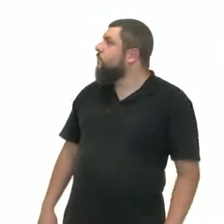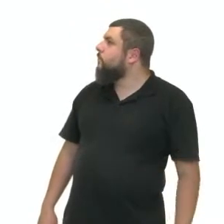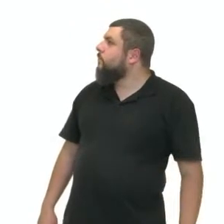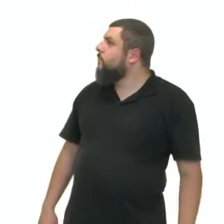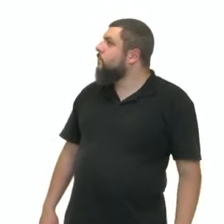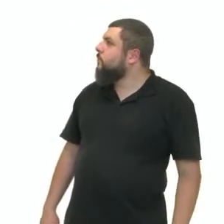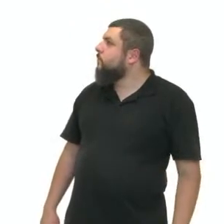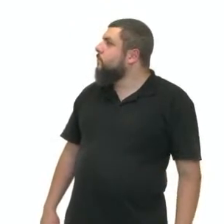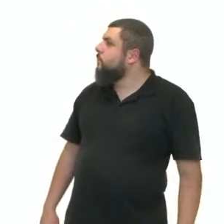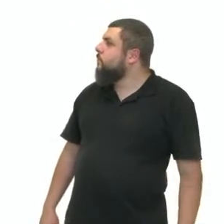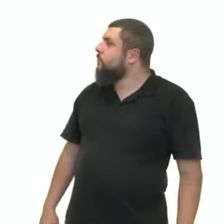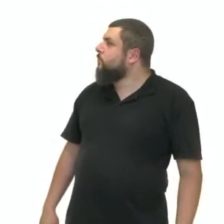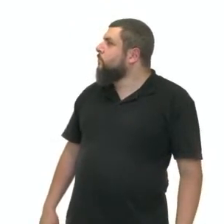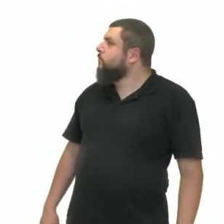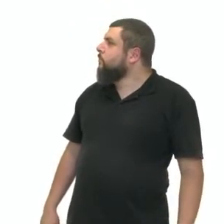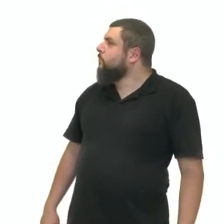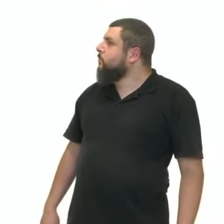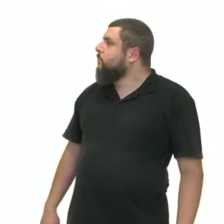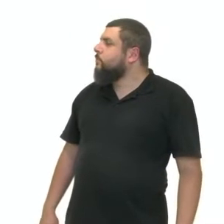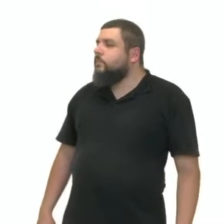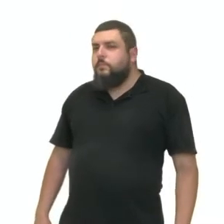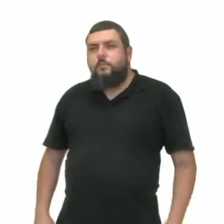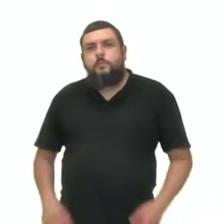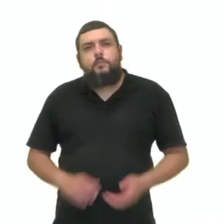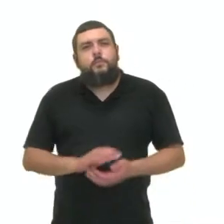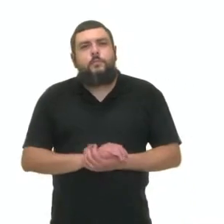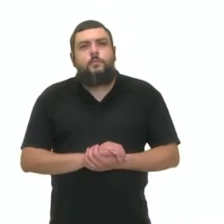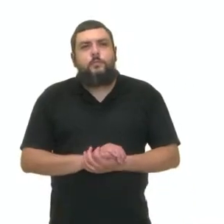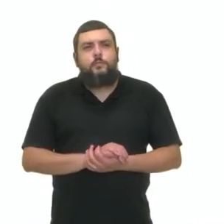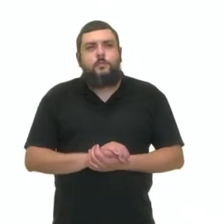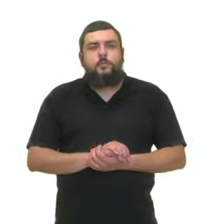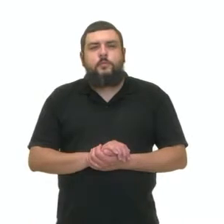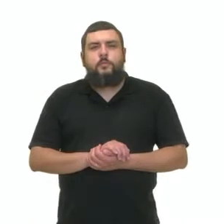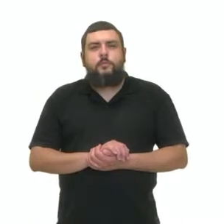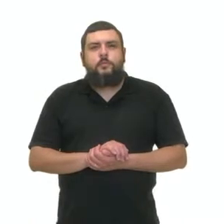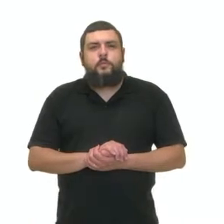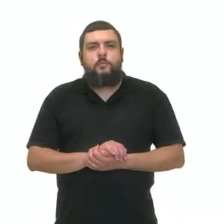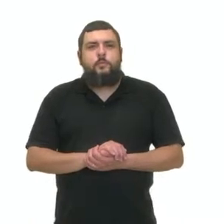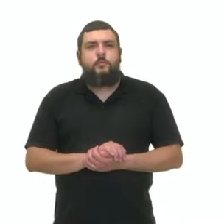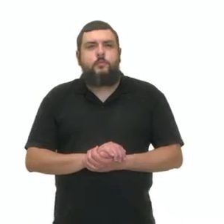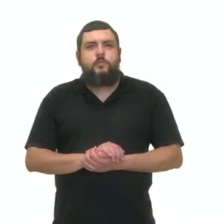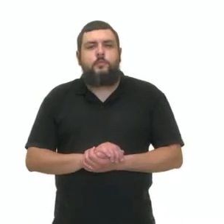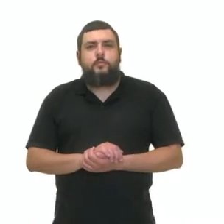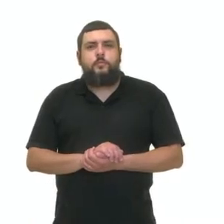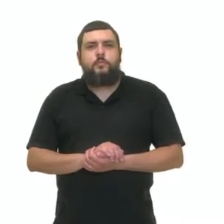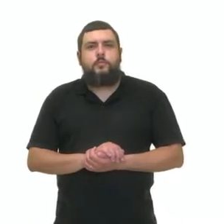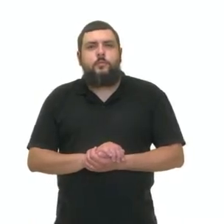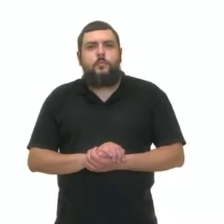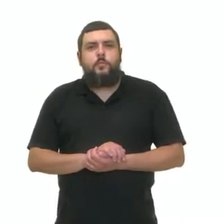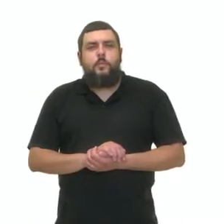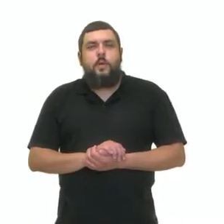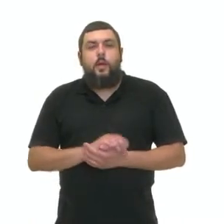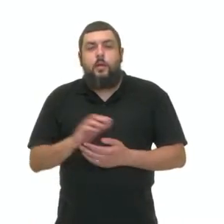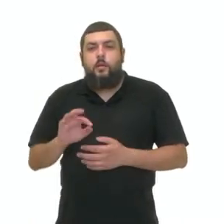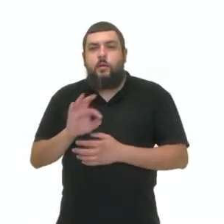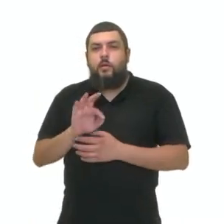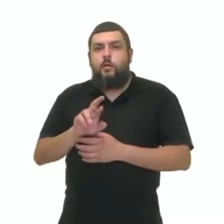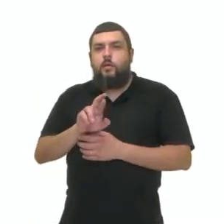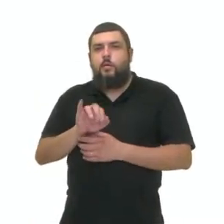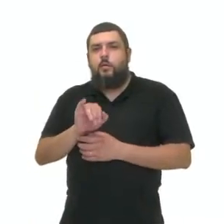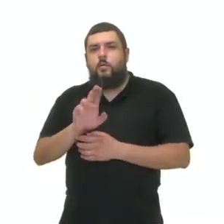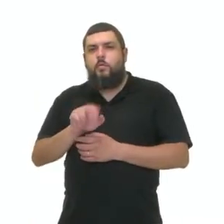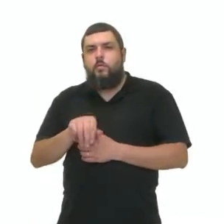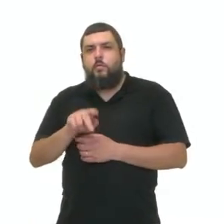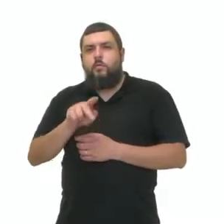Pinacoteca do Vaticano. O triunfo já era uma pré-divinização. Dizia, então, que aquele imperador teria uma